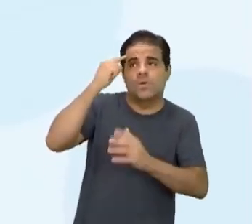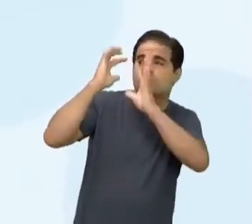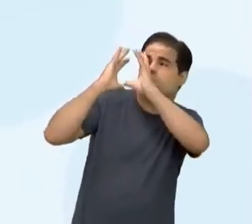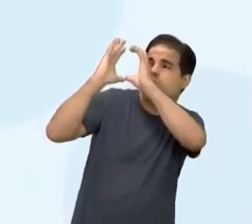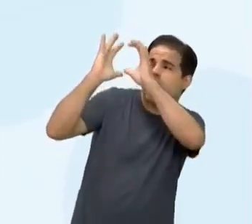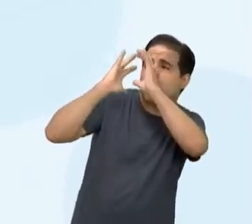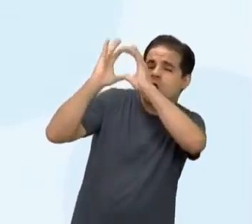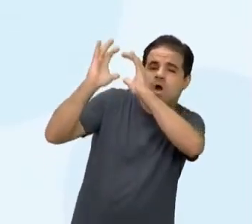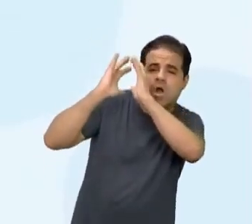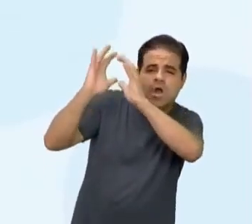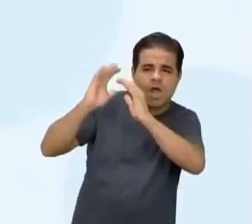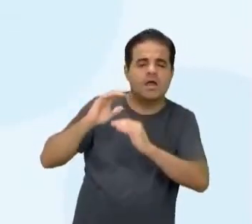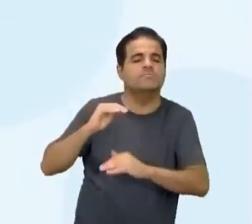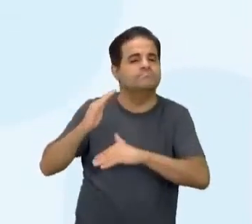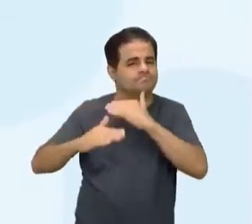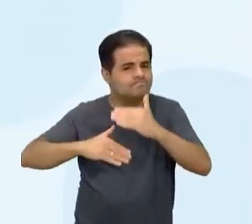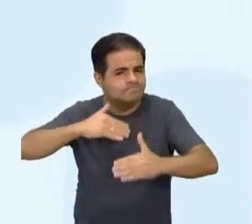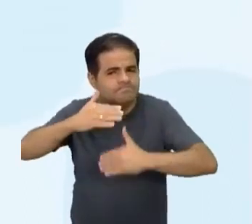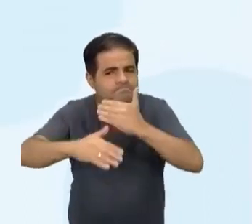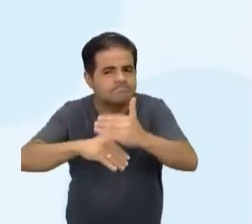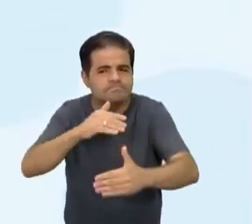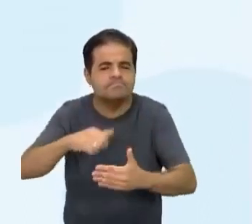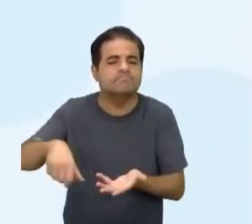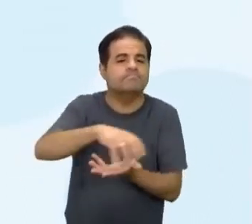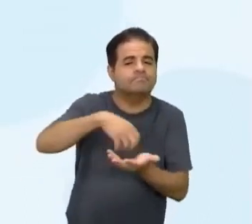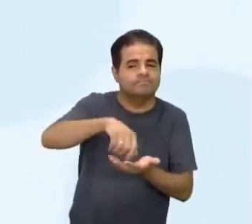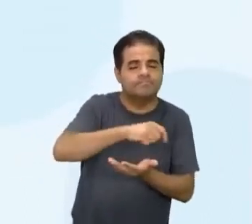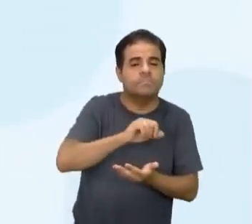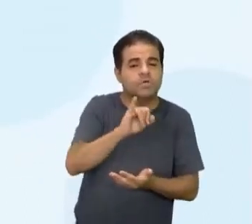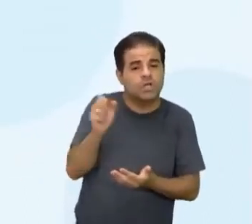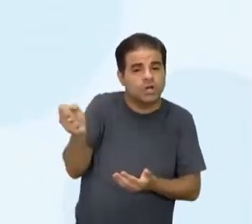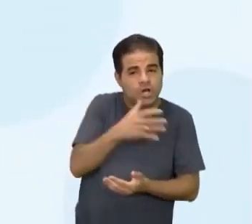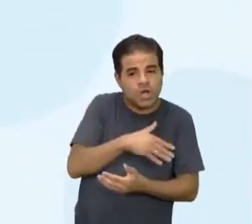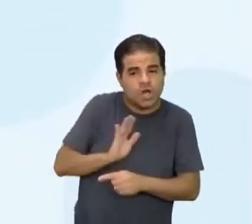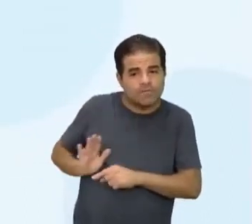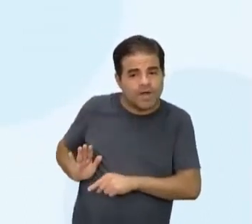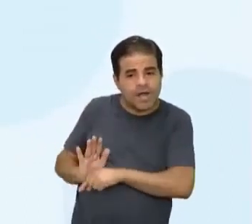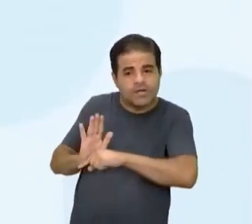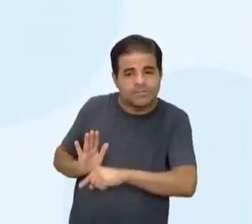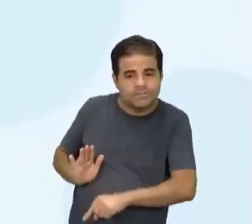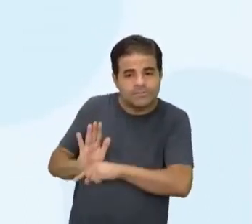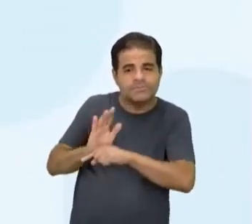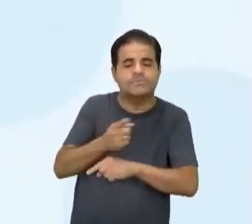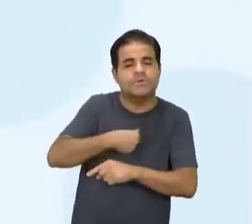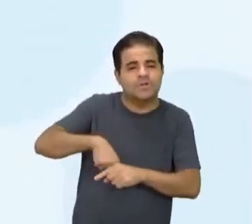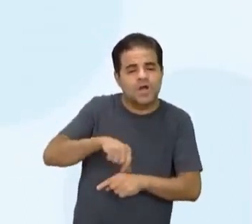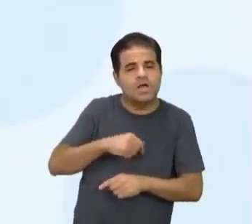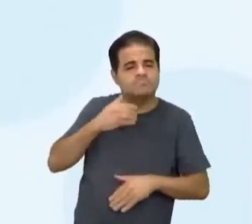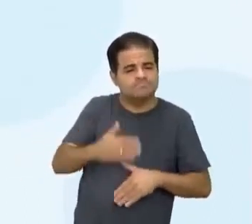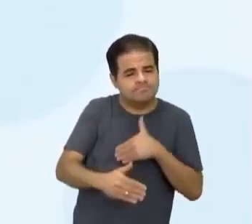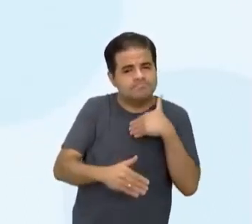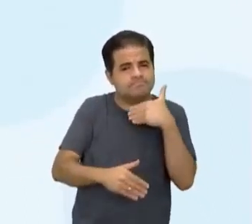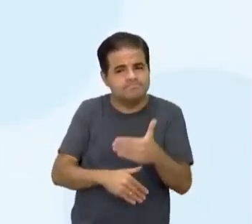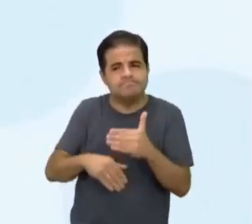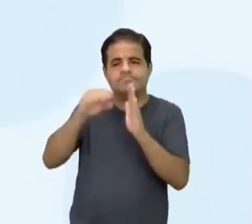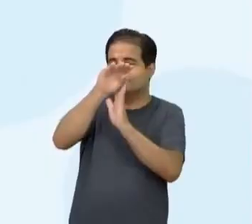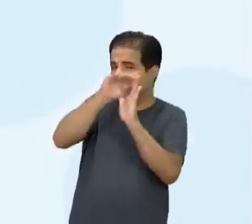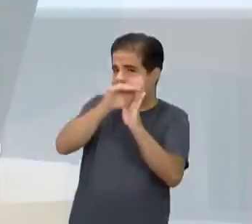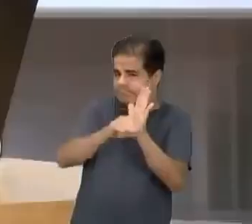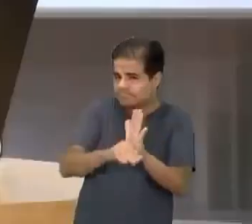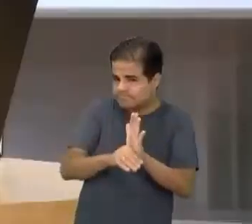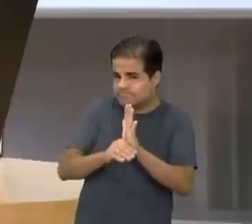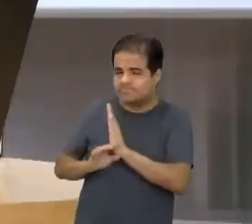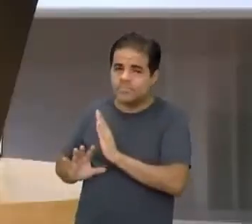cognitivas e assim por diante, né? Os componentes do Inova, eles ajudam bastante também a gente contemplar aí todos esses princípios,